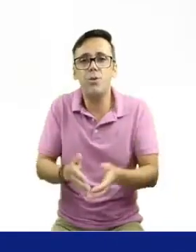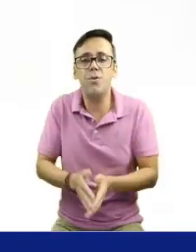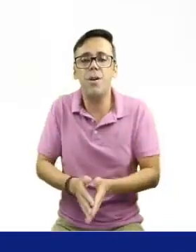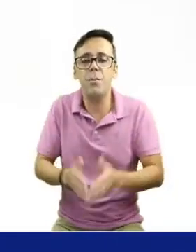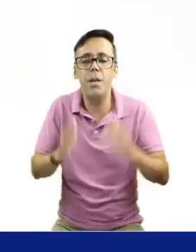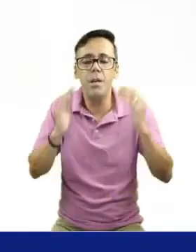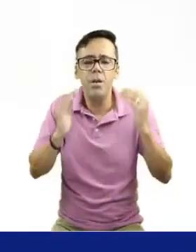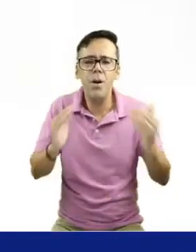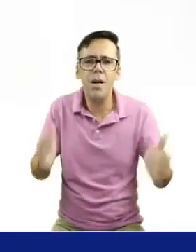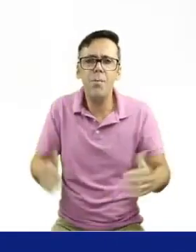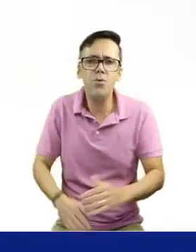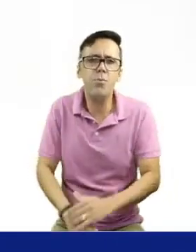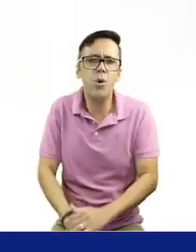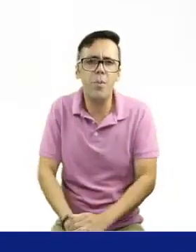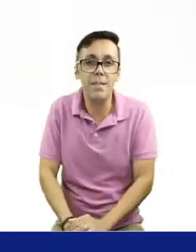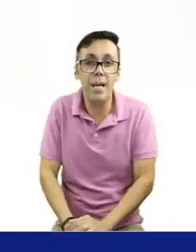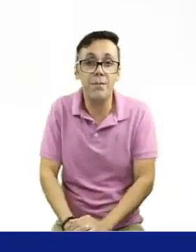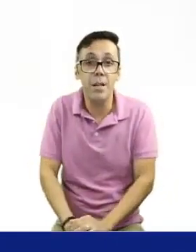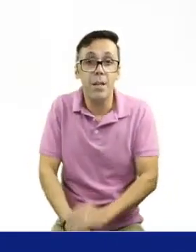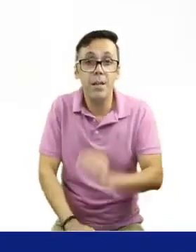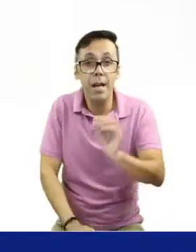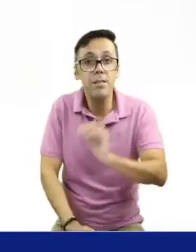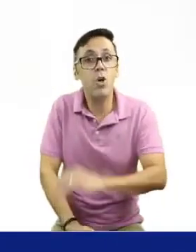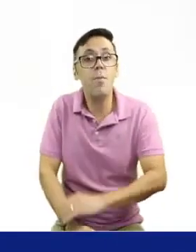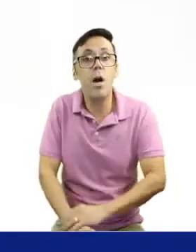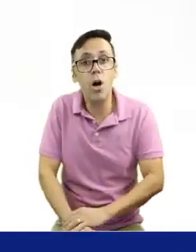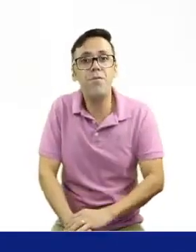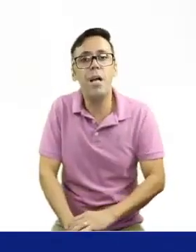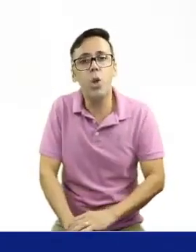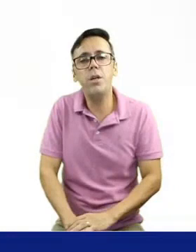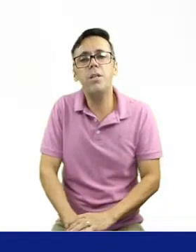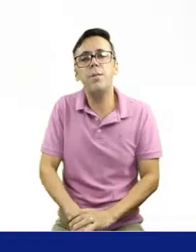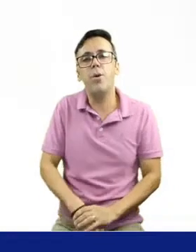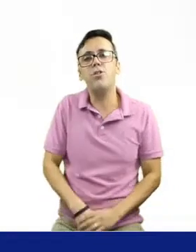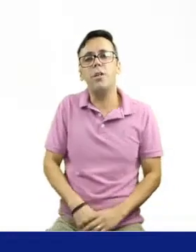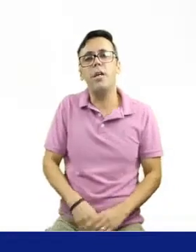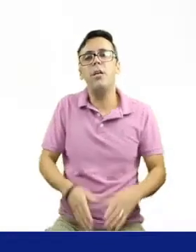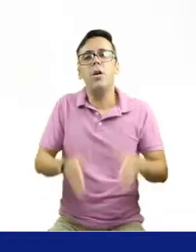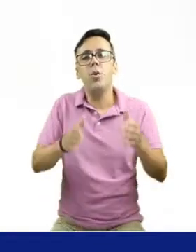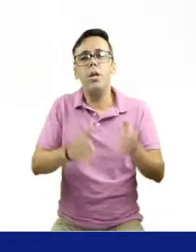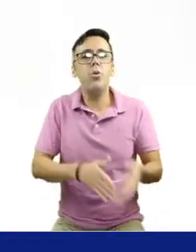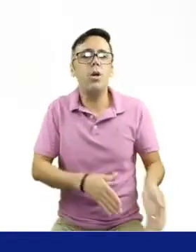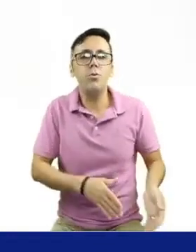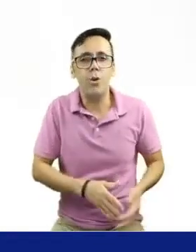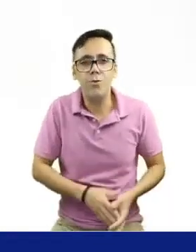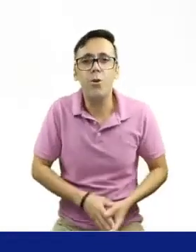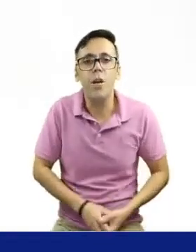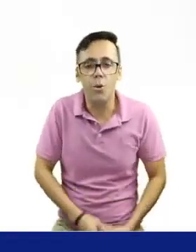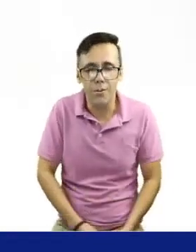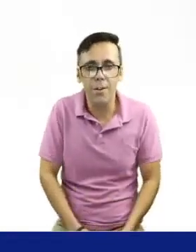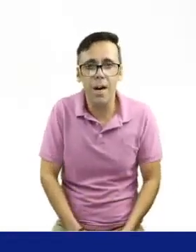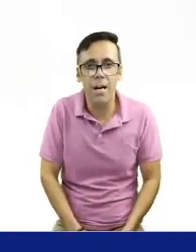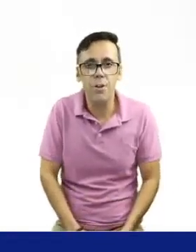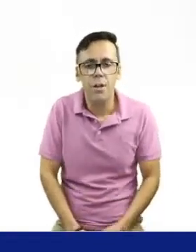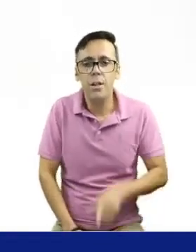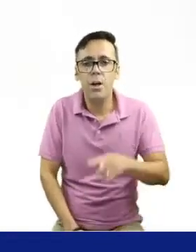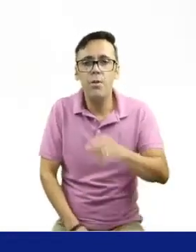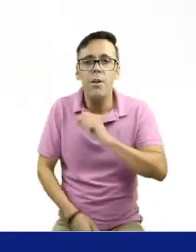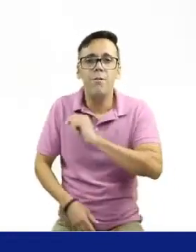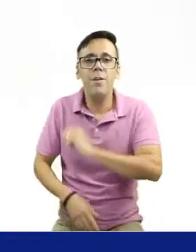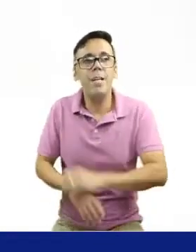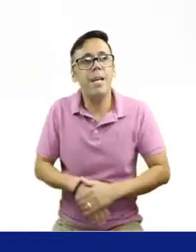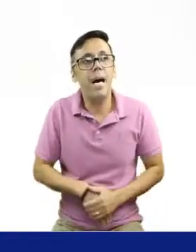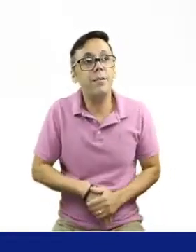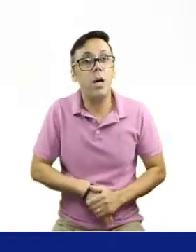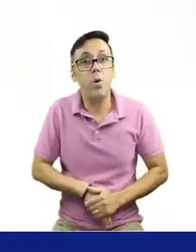estar presente com sua família a cabeça um pouco mais leve e esse é o maior valor que se pode ter enquanto profissional na verdade